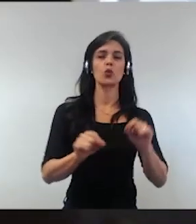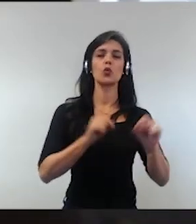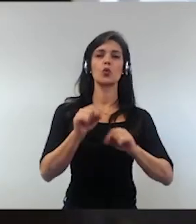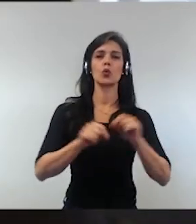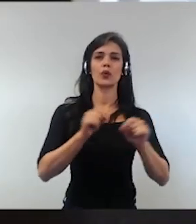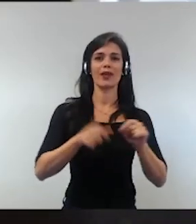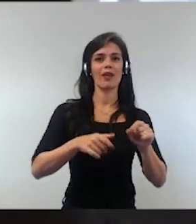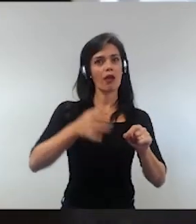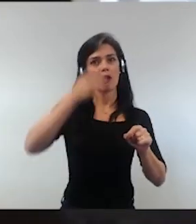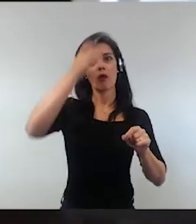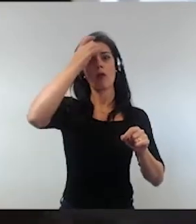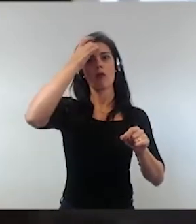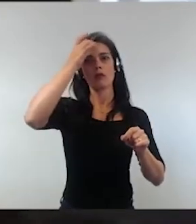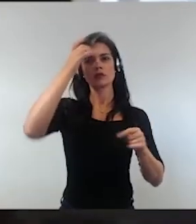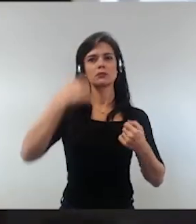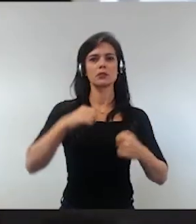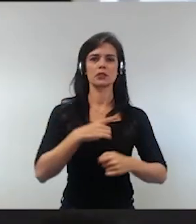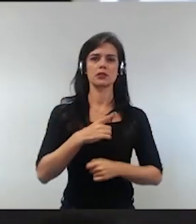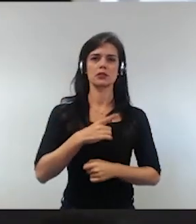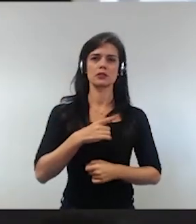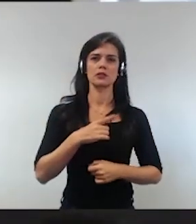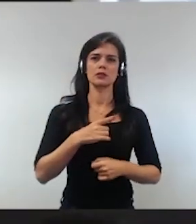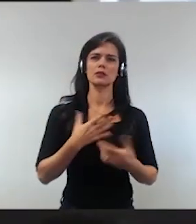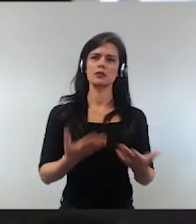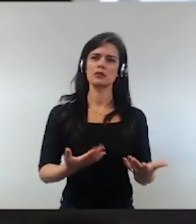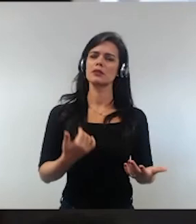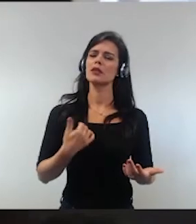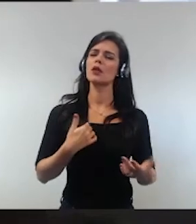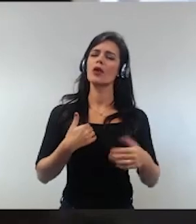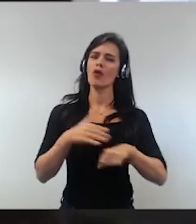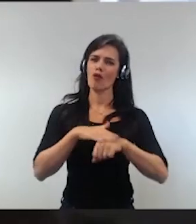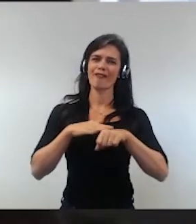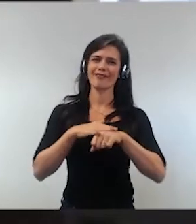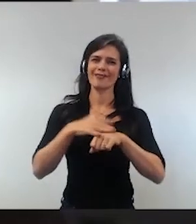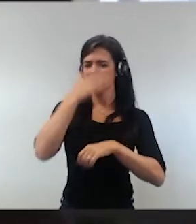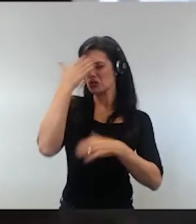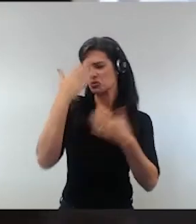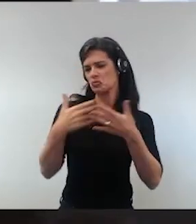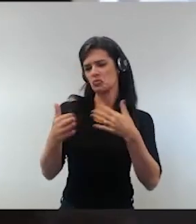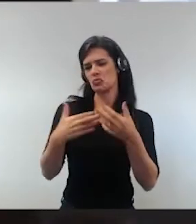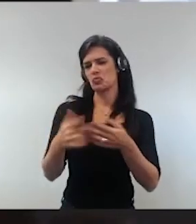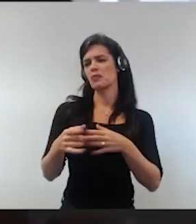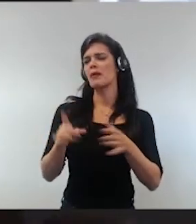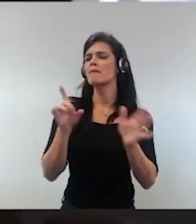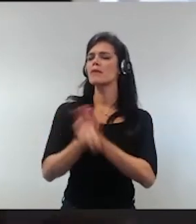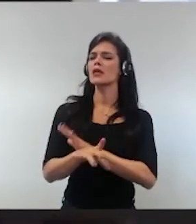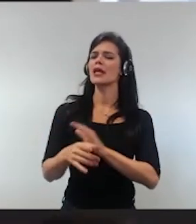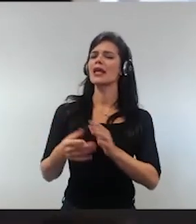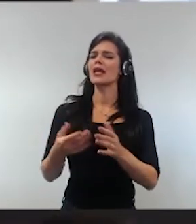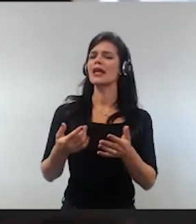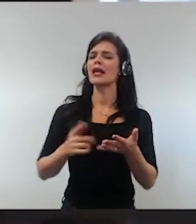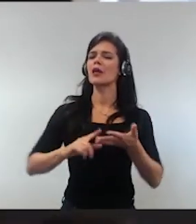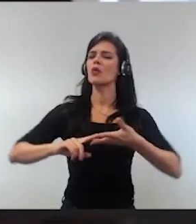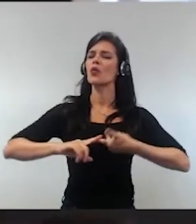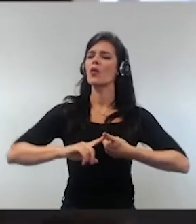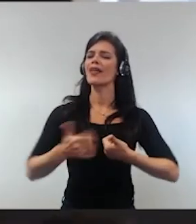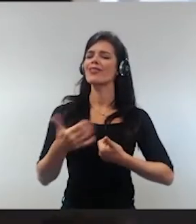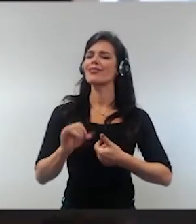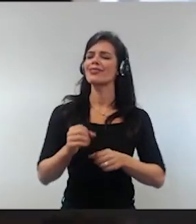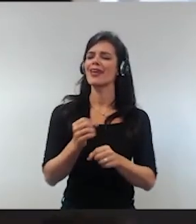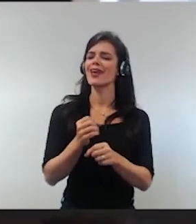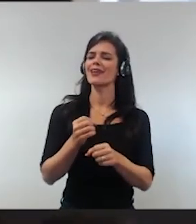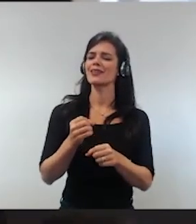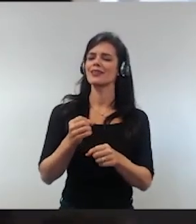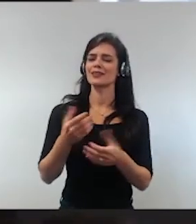quando eu digo isso, assim, eu até gosto de perguntar para as pessoas, né? Se você pegar os seus últimos 10 livros, quantos desses livros foram escritos